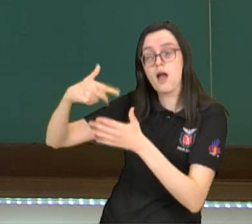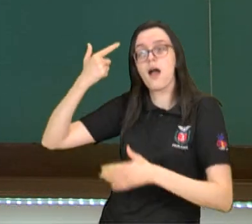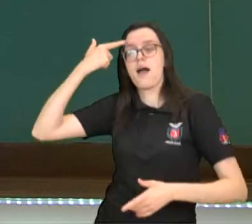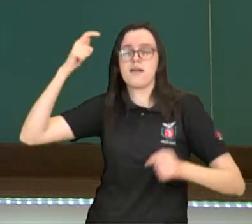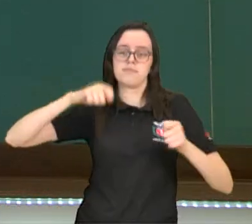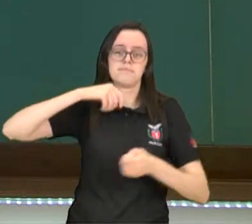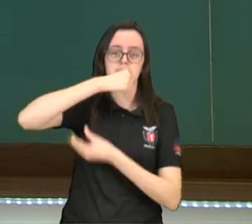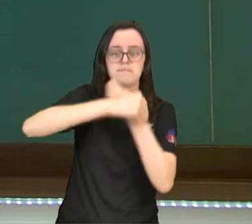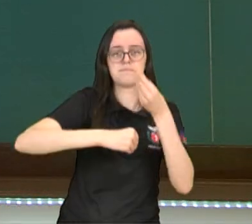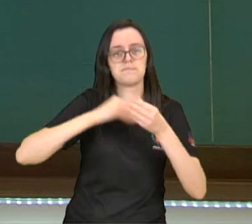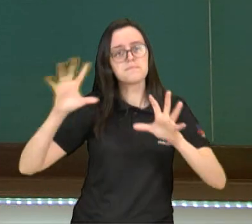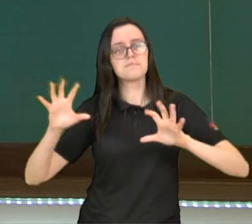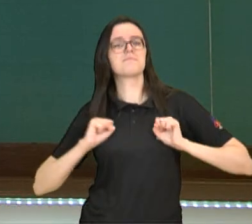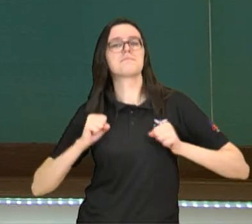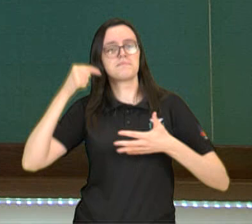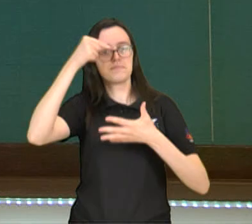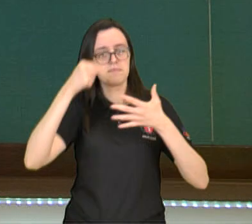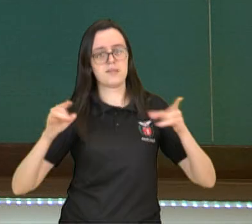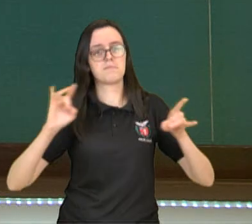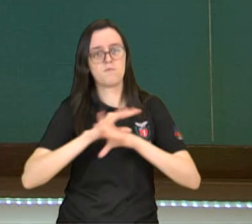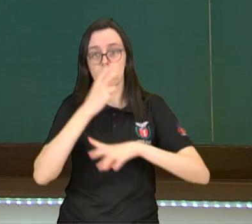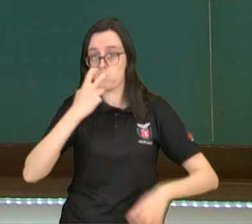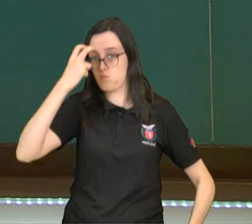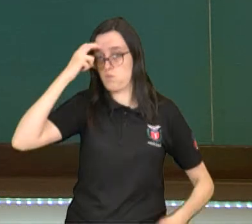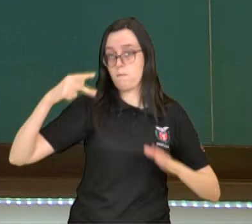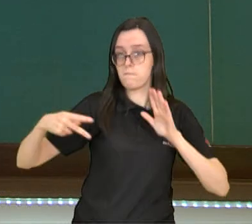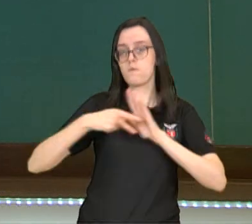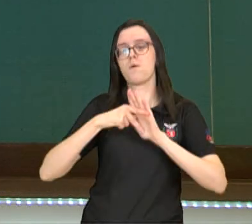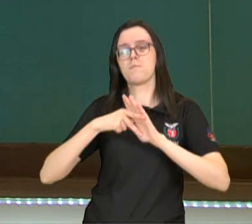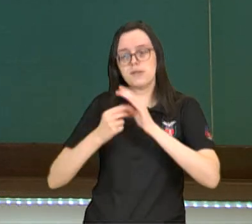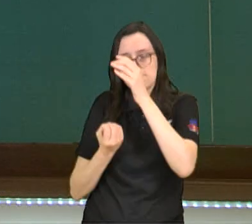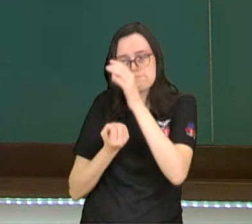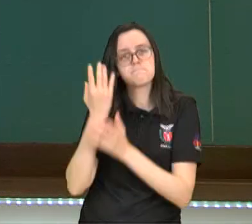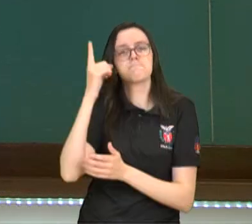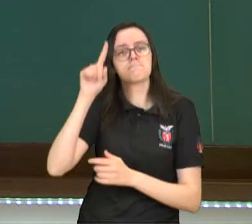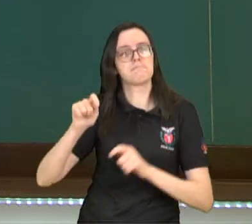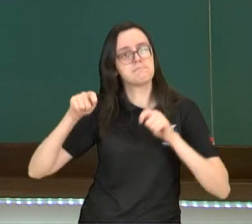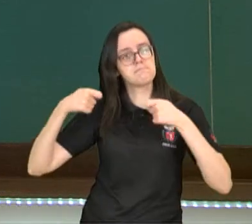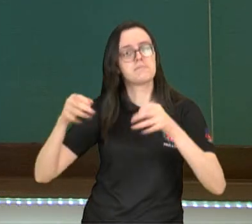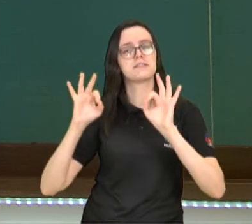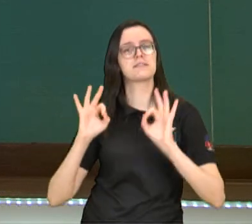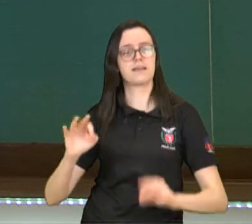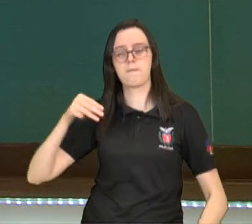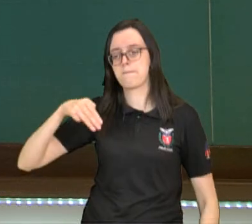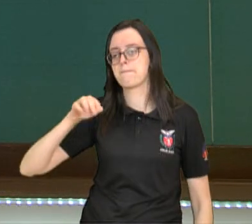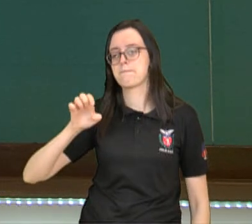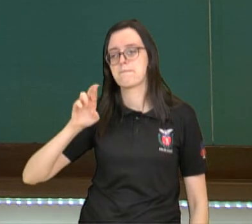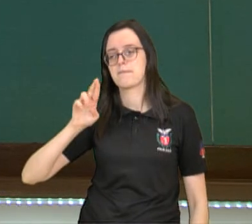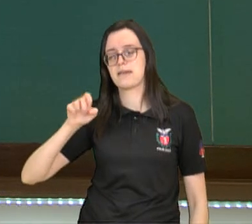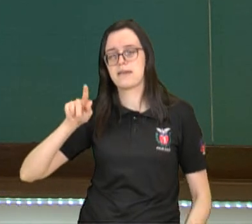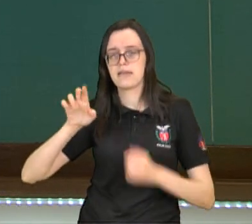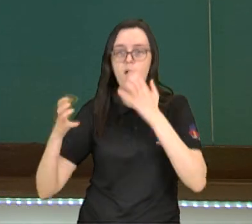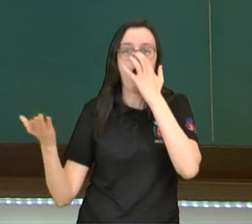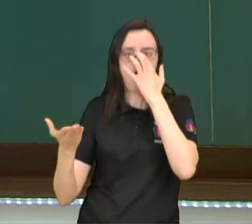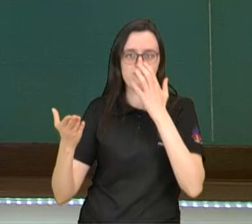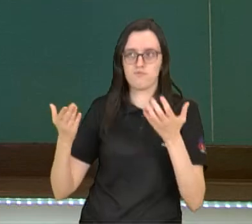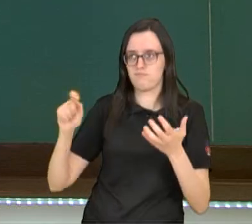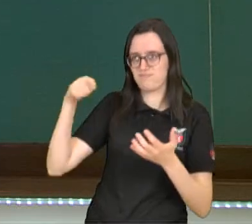então, eles incorporaram os elementos já da cultura deles, fazendo surgir o merengue como nós conhecemos hoje em